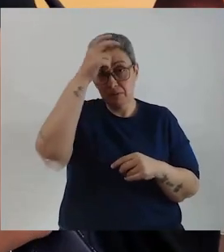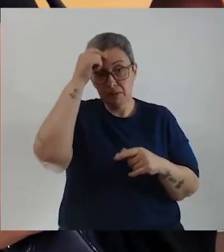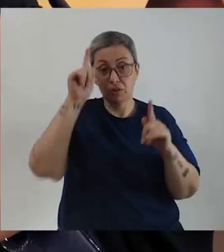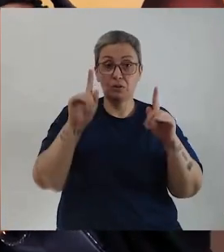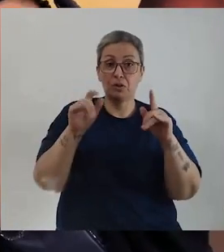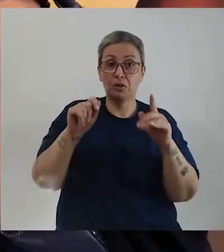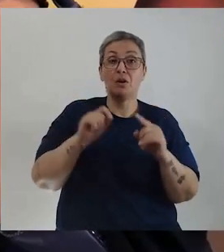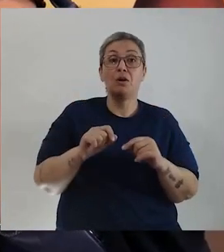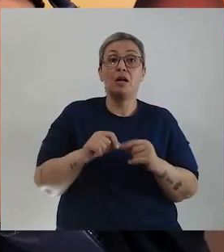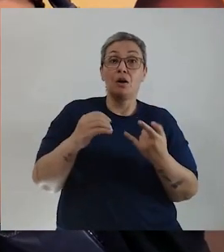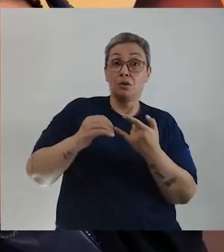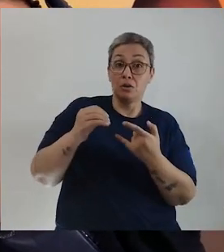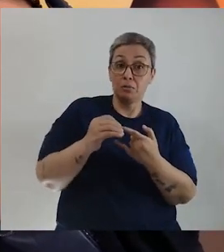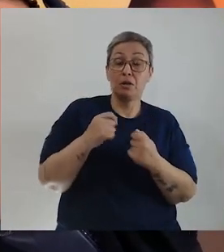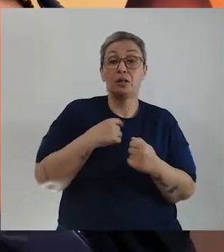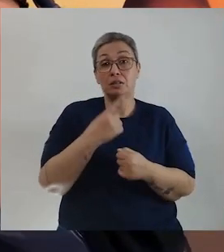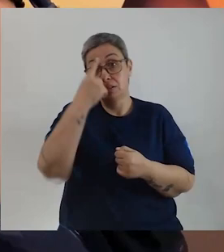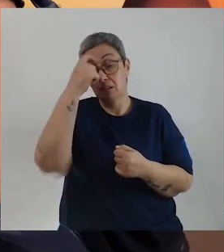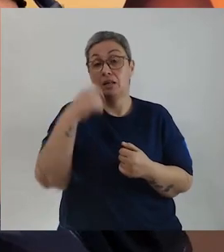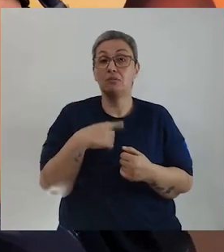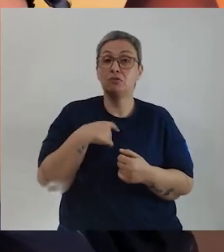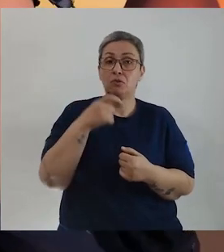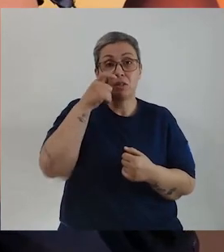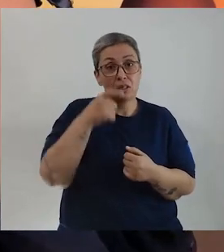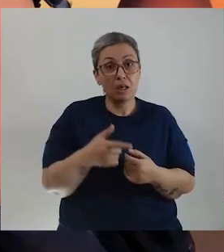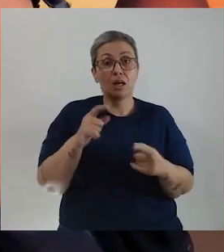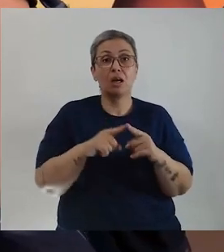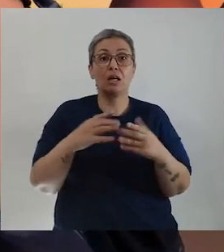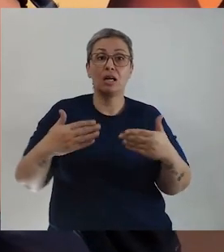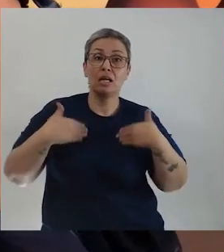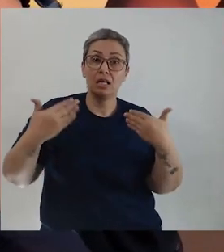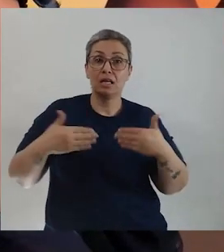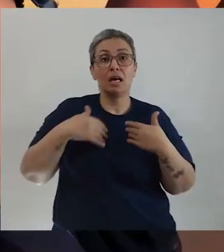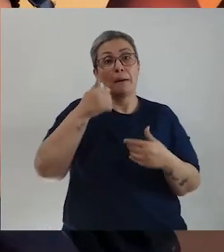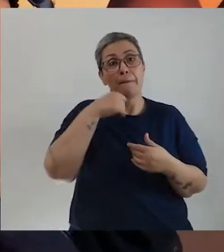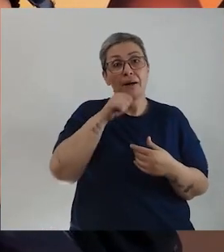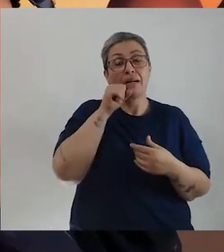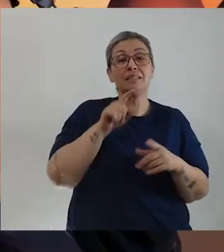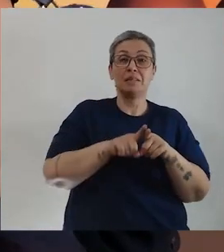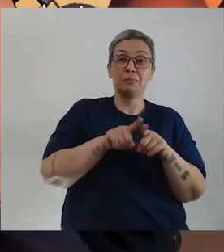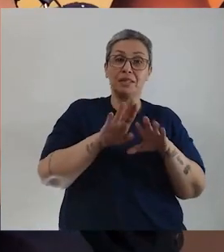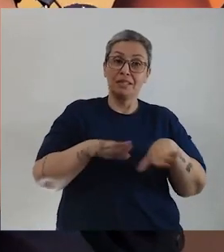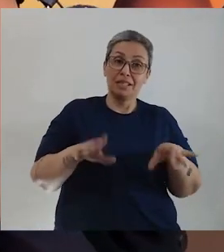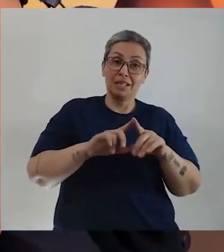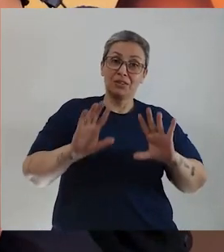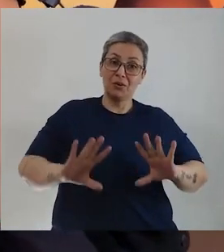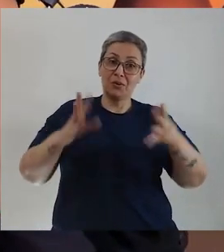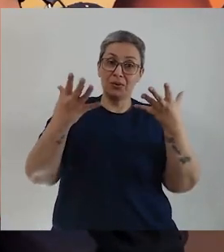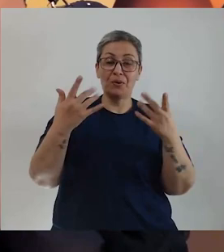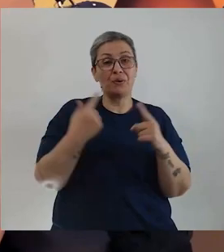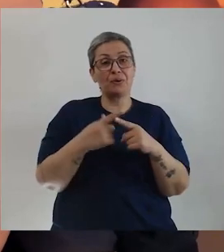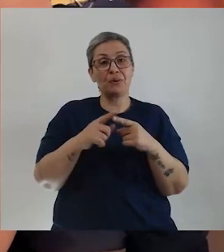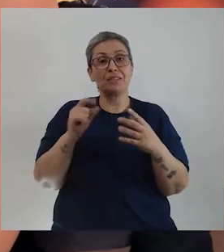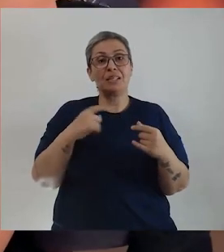ao Shopping, por essa iniciativa. Foi assim, muito interessante ver a alegria das mães e das crianças num evento